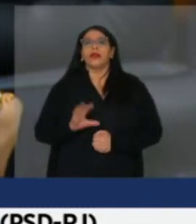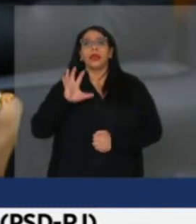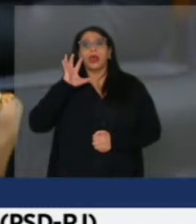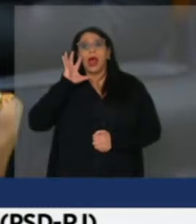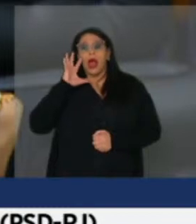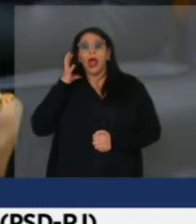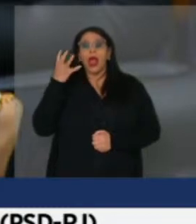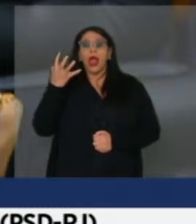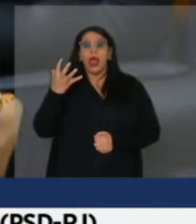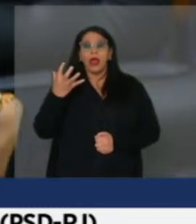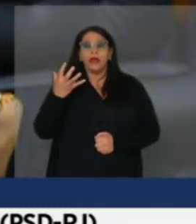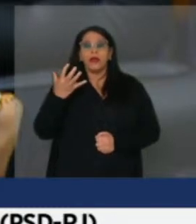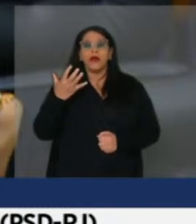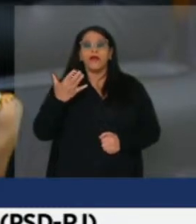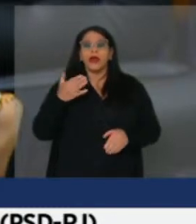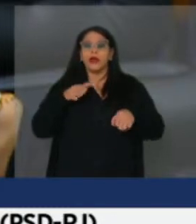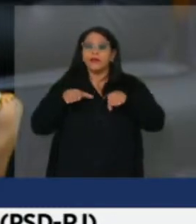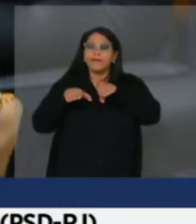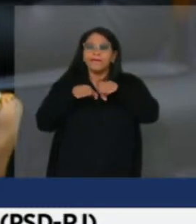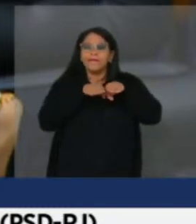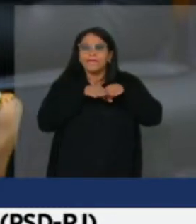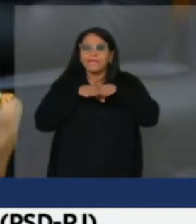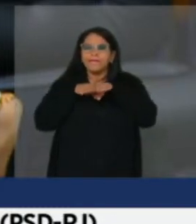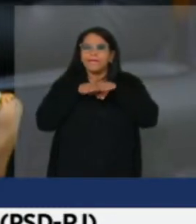resolver a questão com equilíbrio.